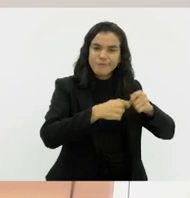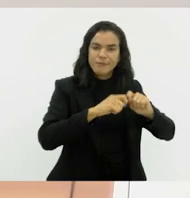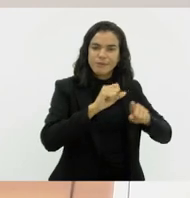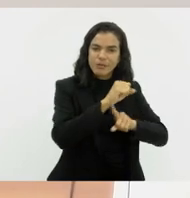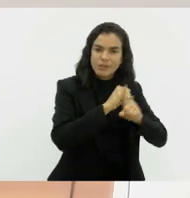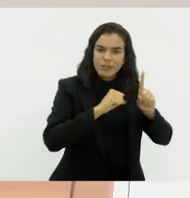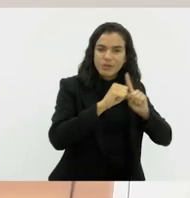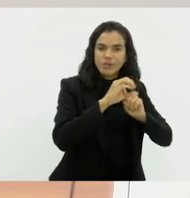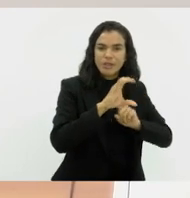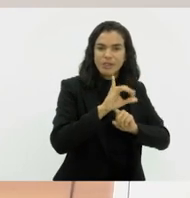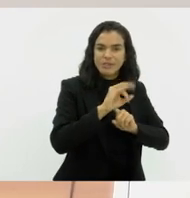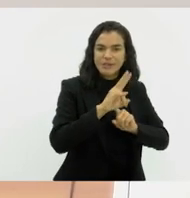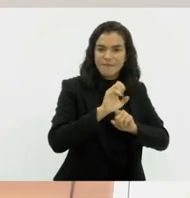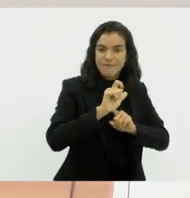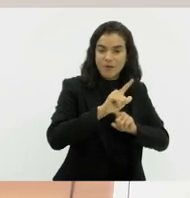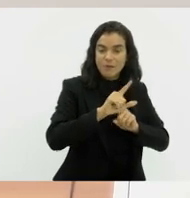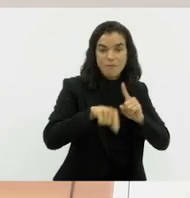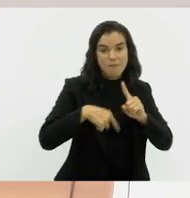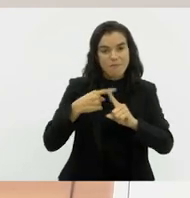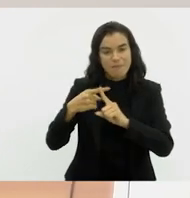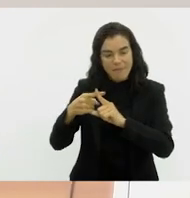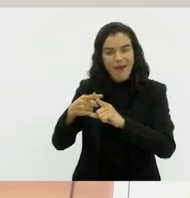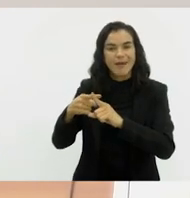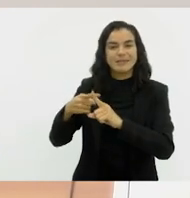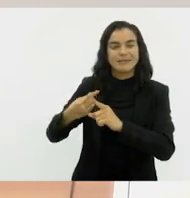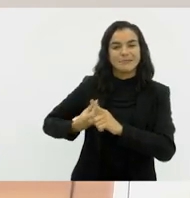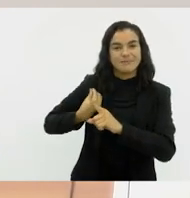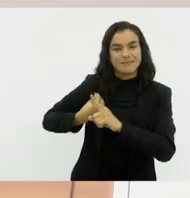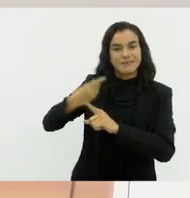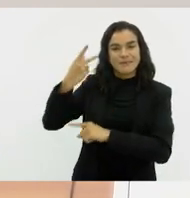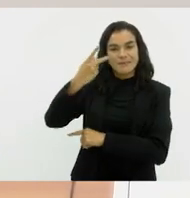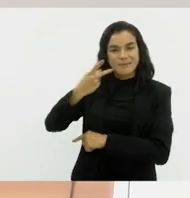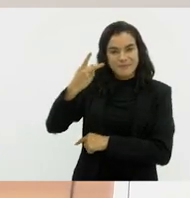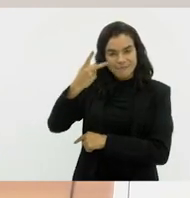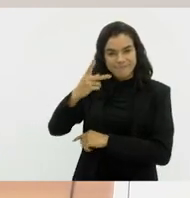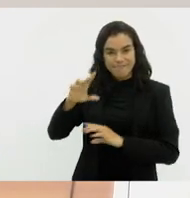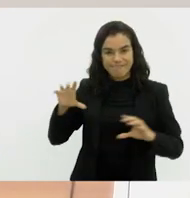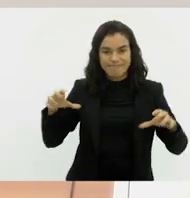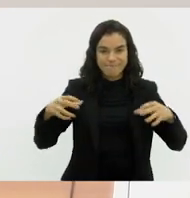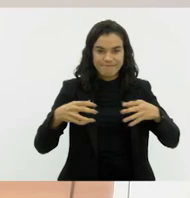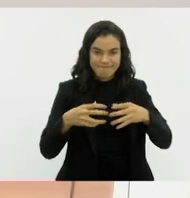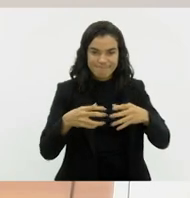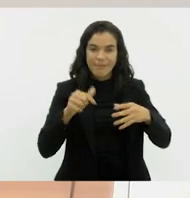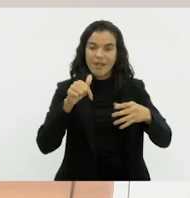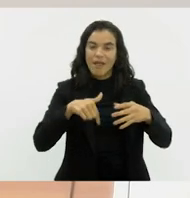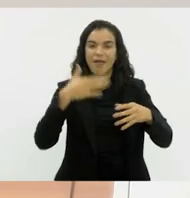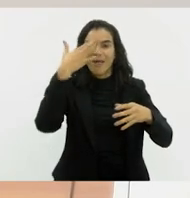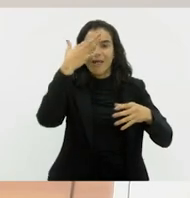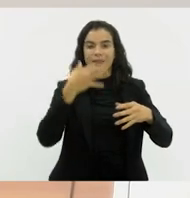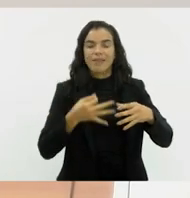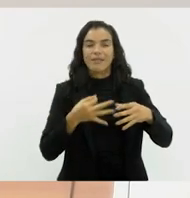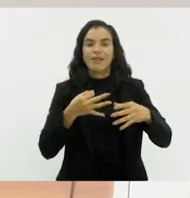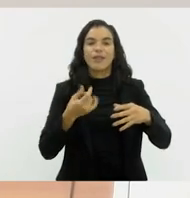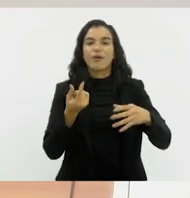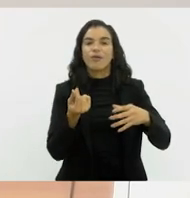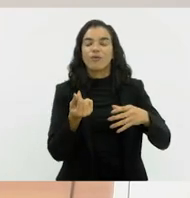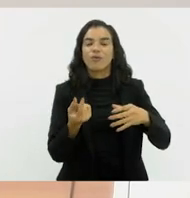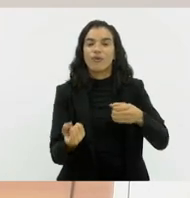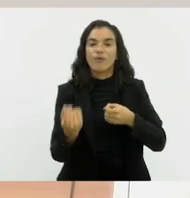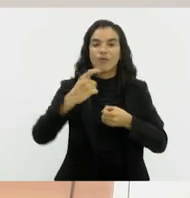civil com a Assembleia Legislativa, que a Assembleia Legislativa, então, entendeu pelo reembolso,